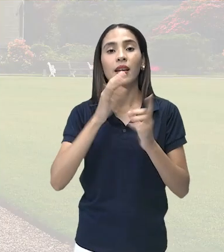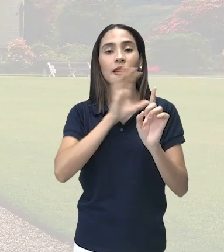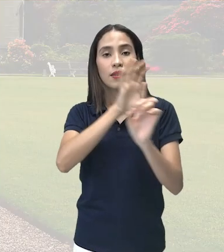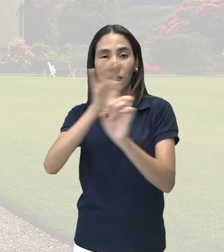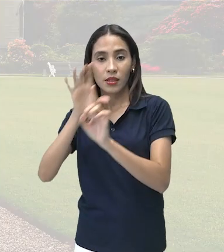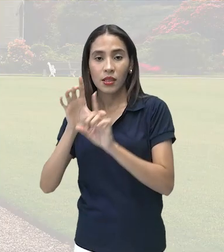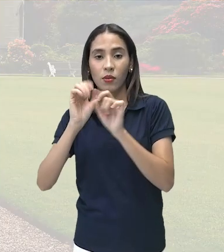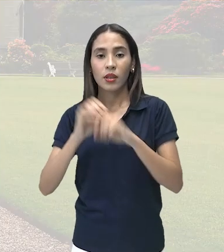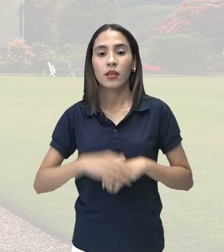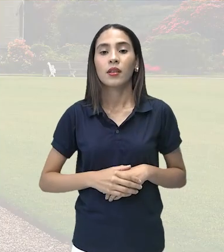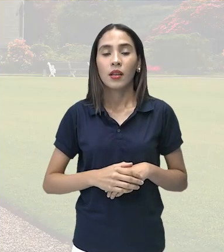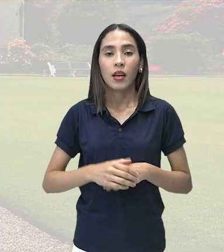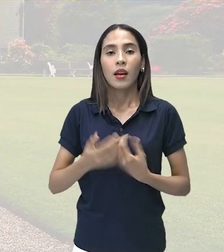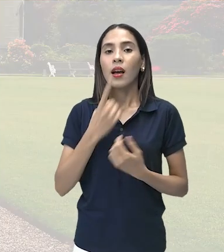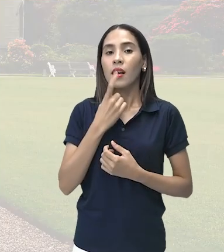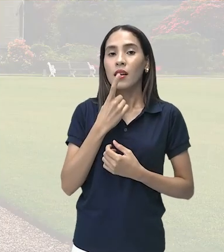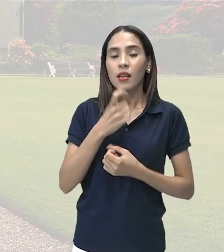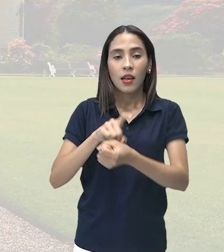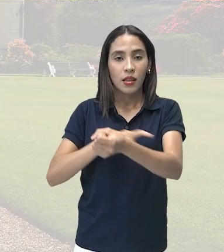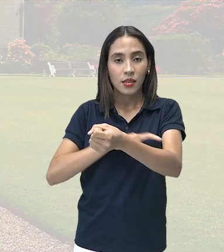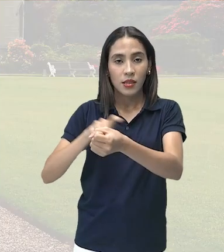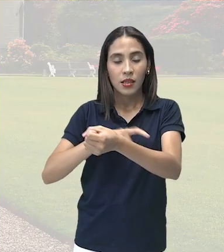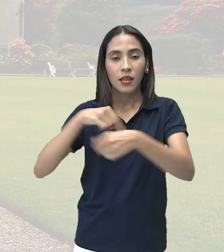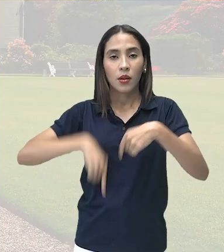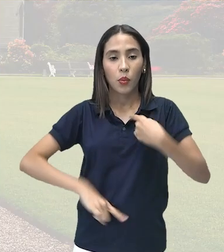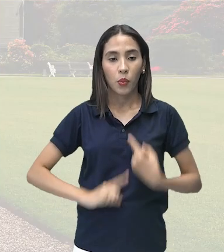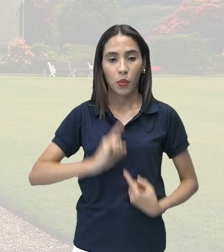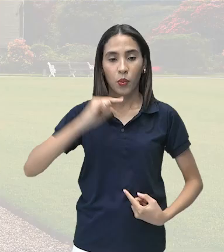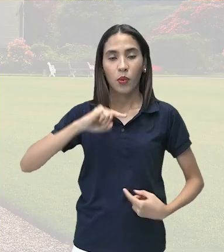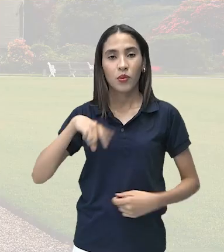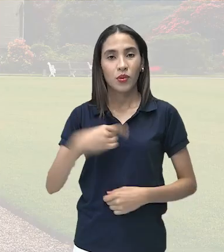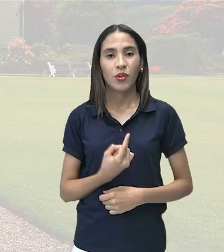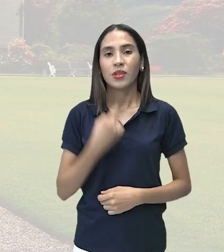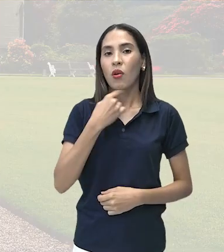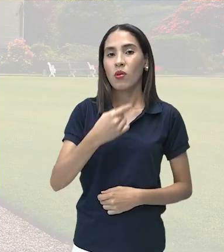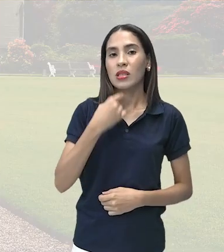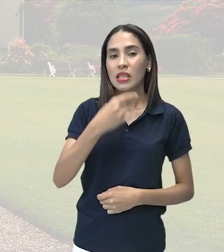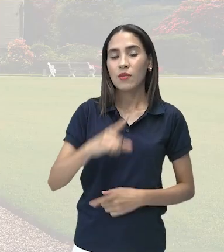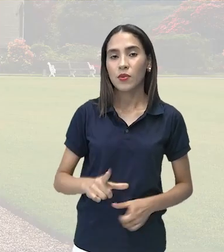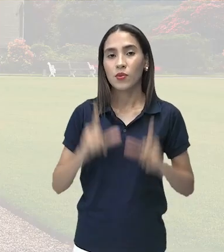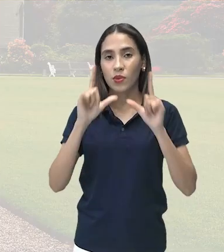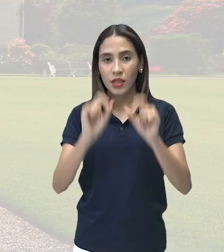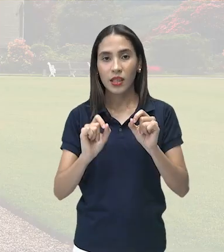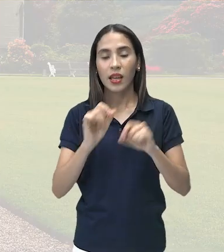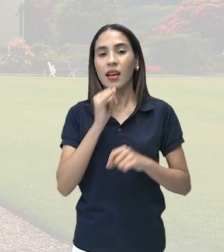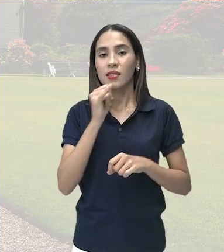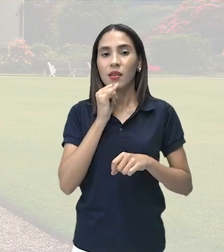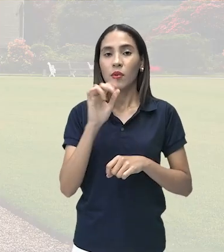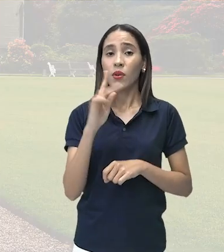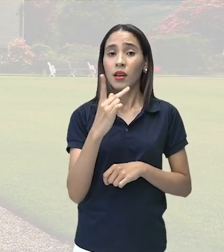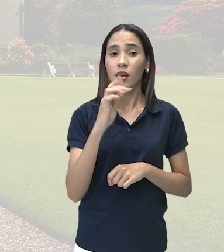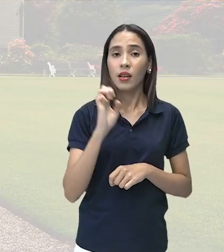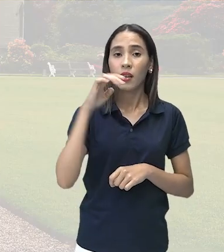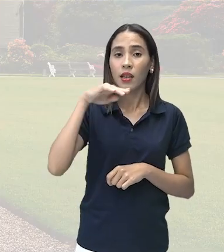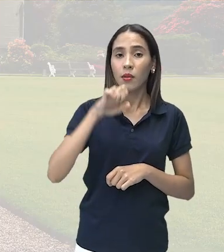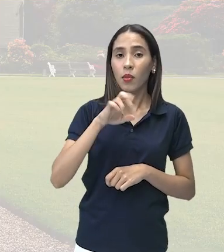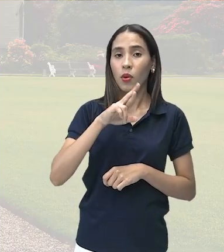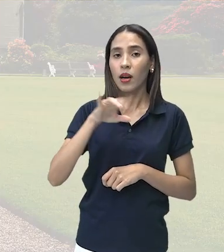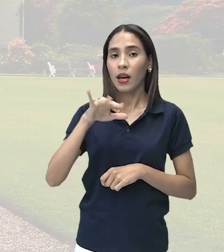afeta a coagulação do sangue, que é o que faz com que nós não tenhamos, então, hemorragias, por